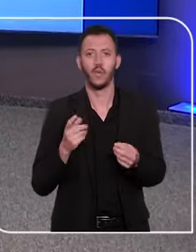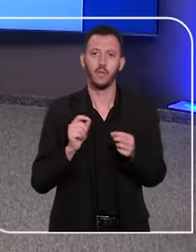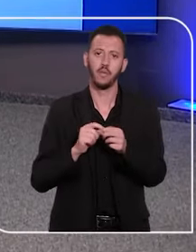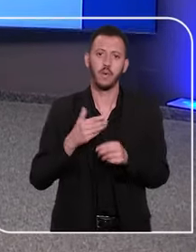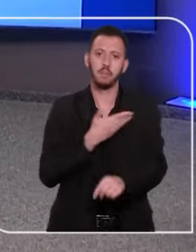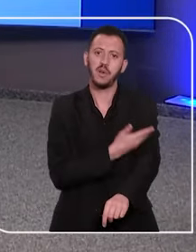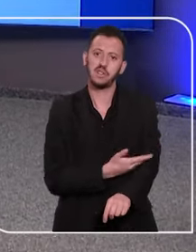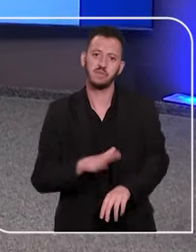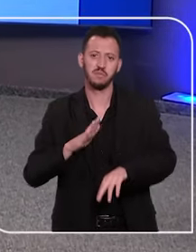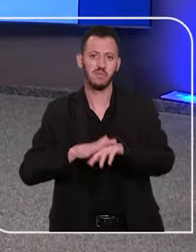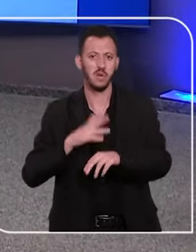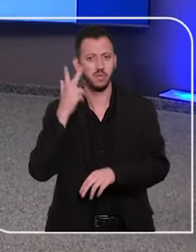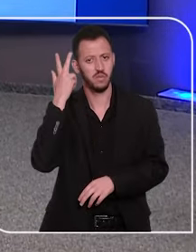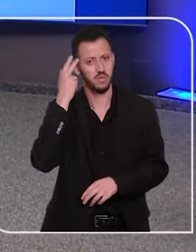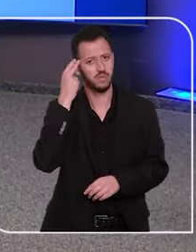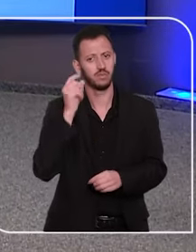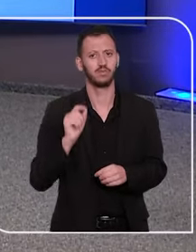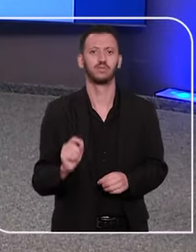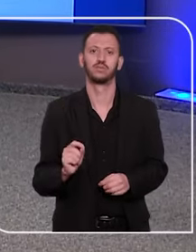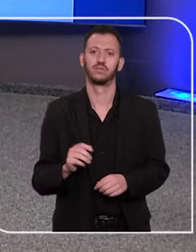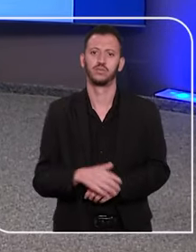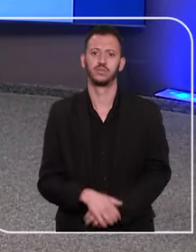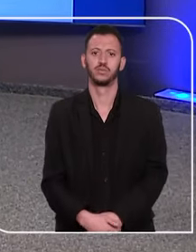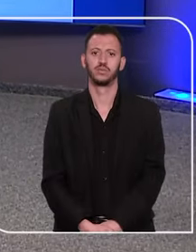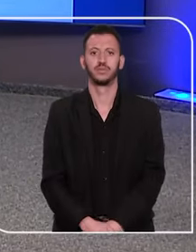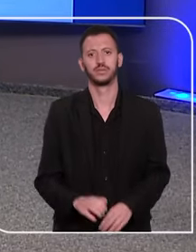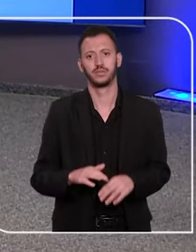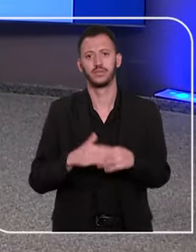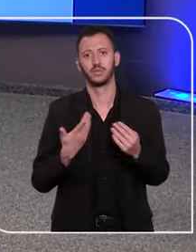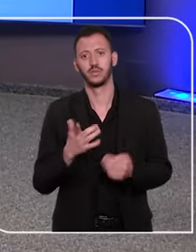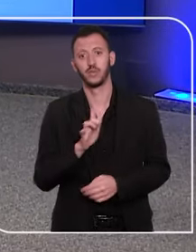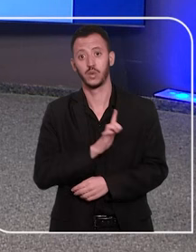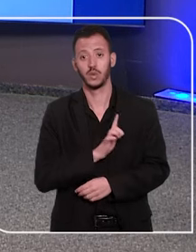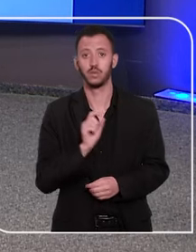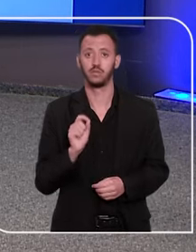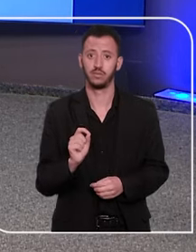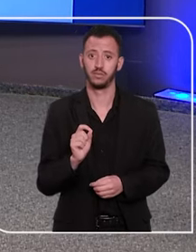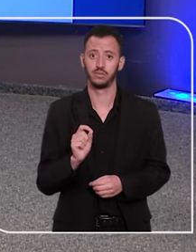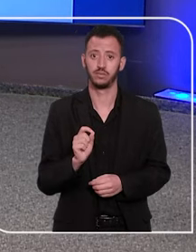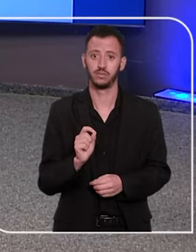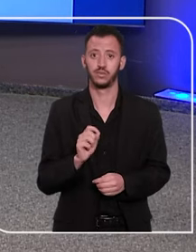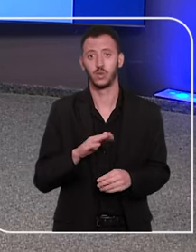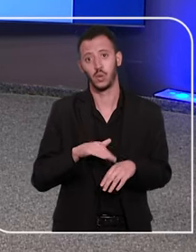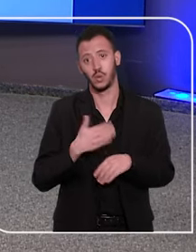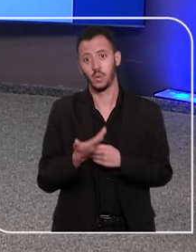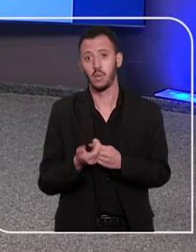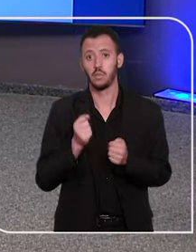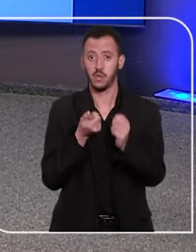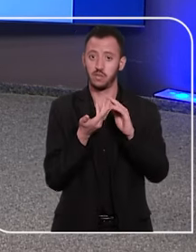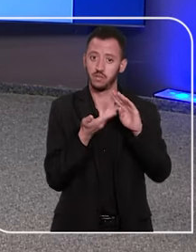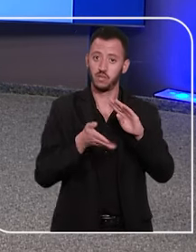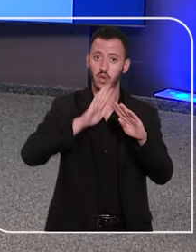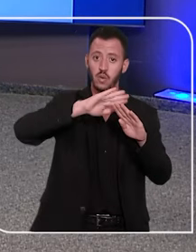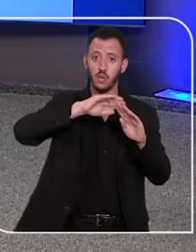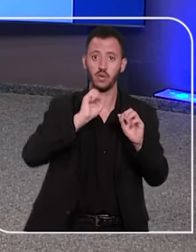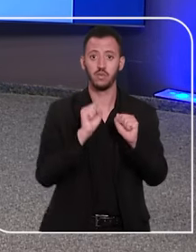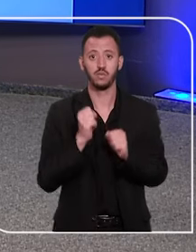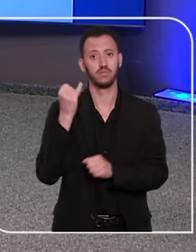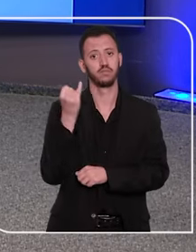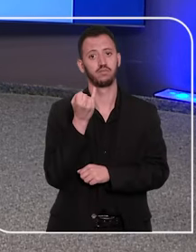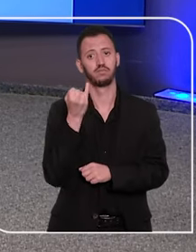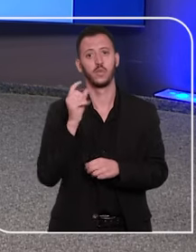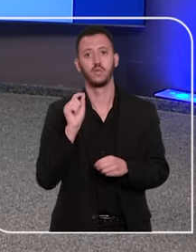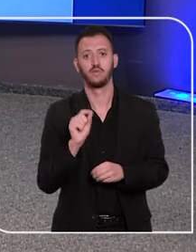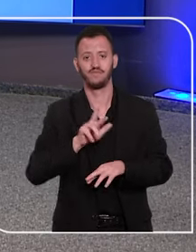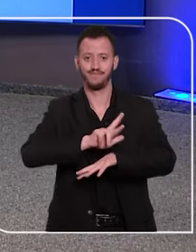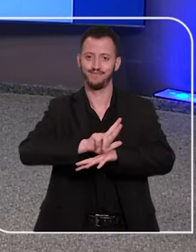tornou mais comum falar em delação premiada bem seja delação seja colaboração o